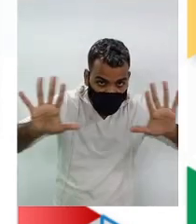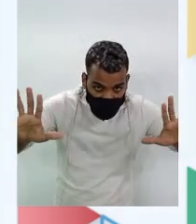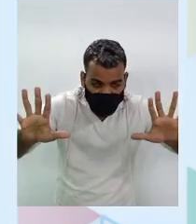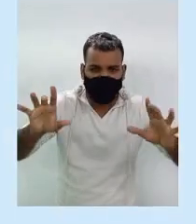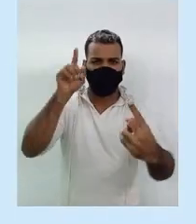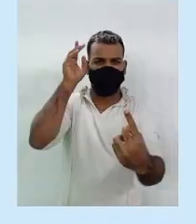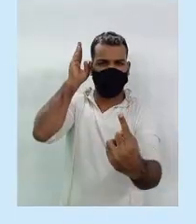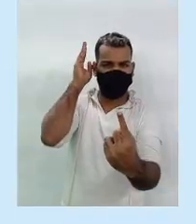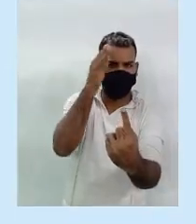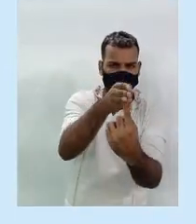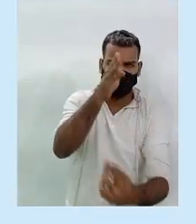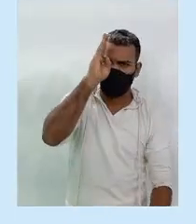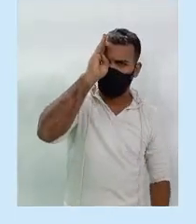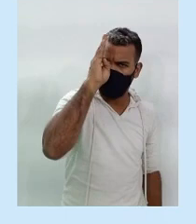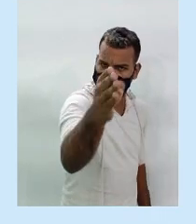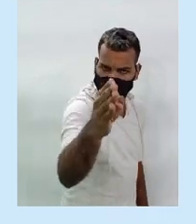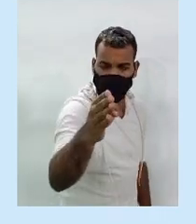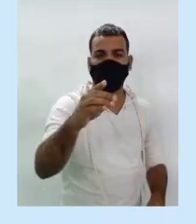objetiva,